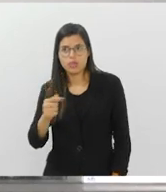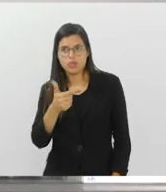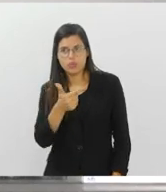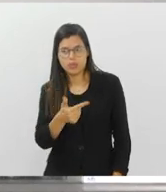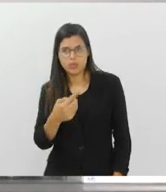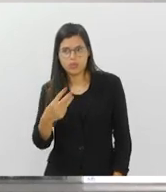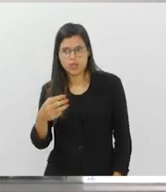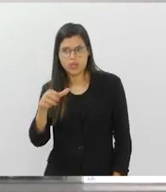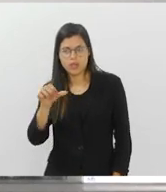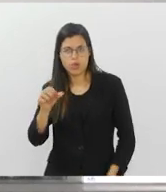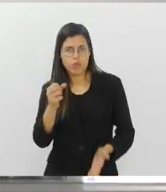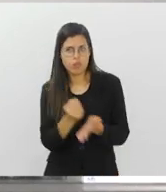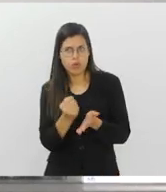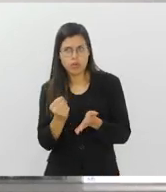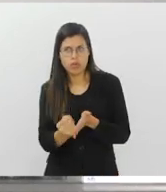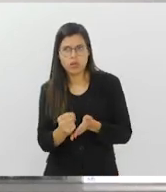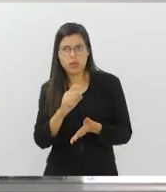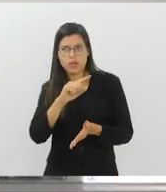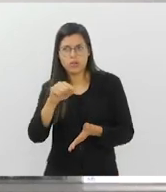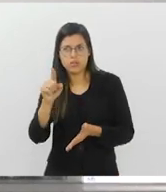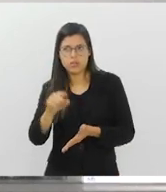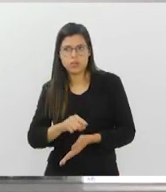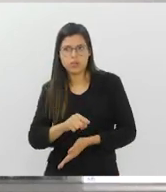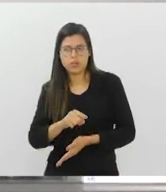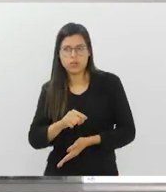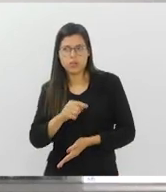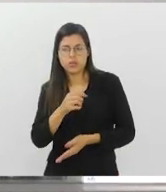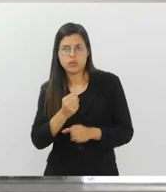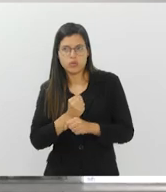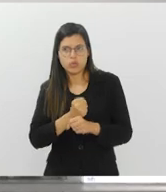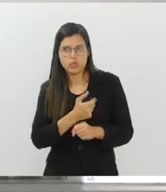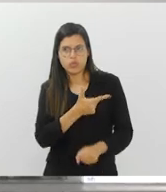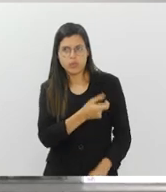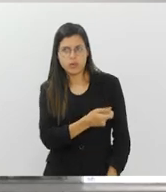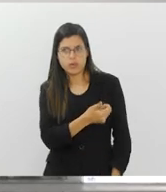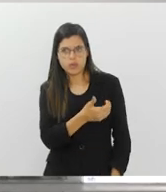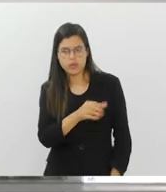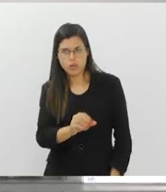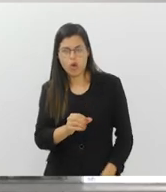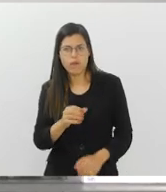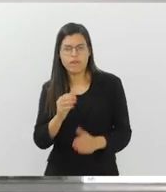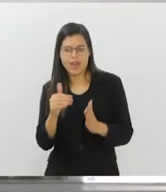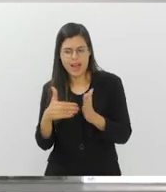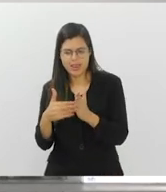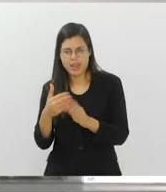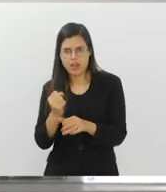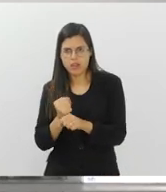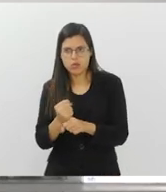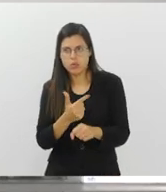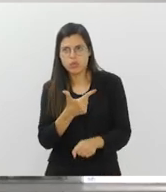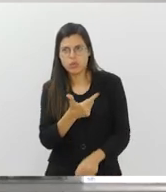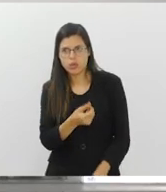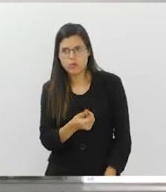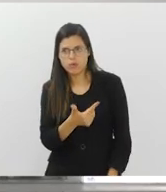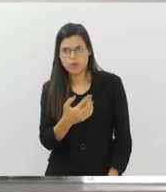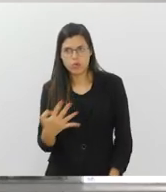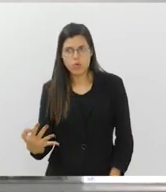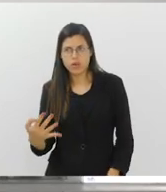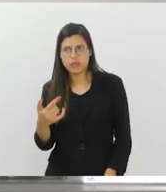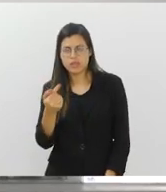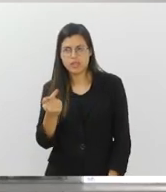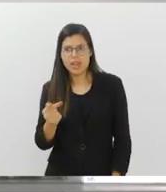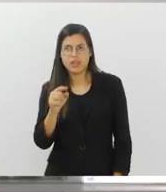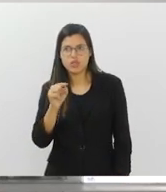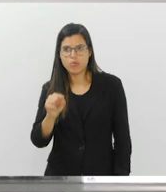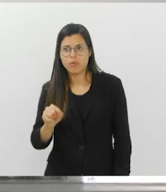7.239 contratos cancelados de 19 para 24. Mas 7 mil contratos